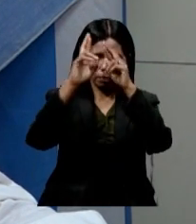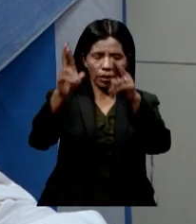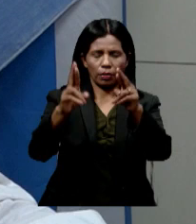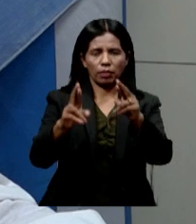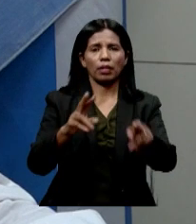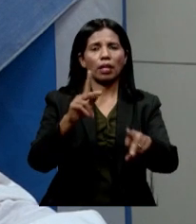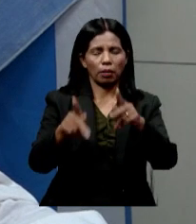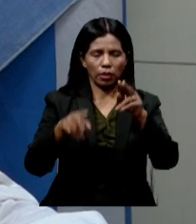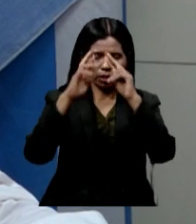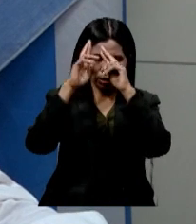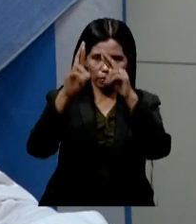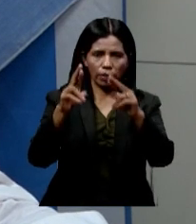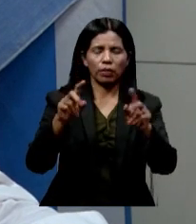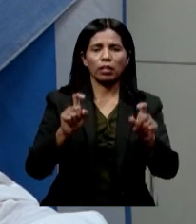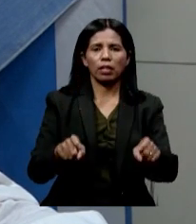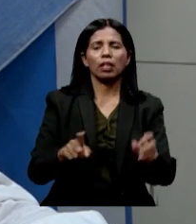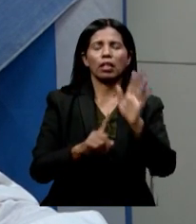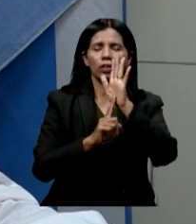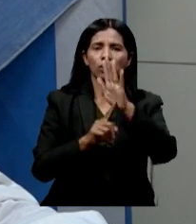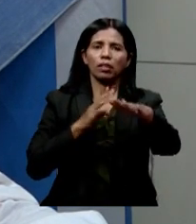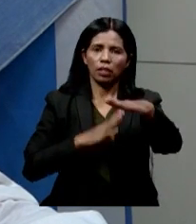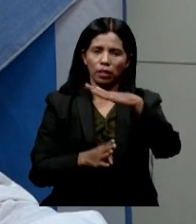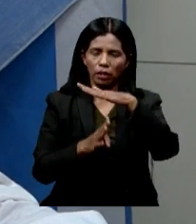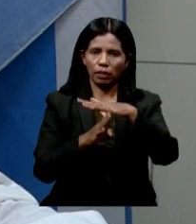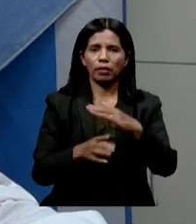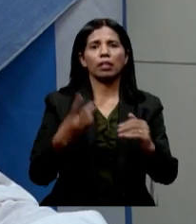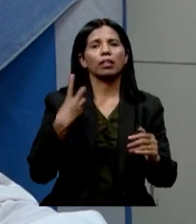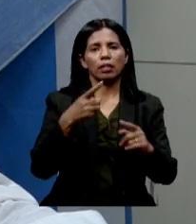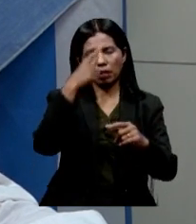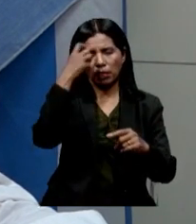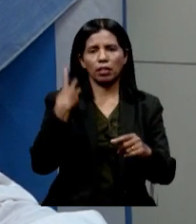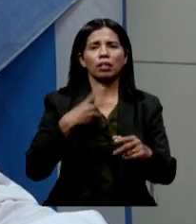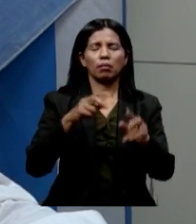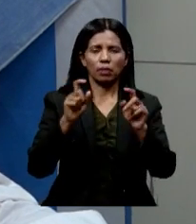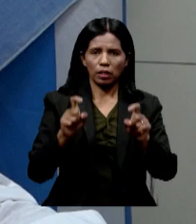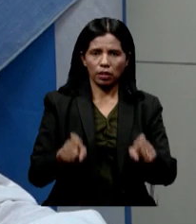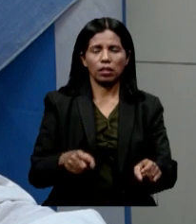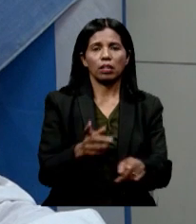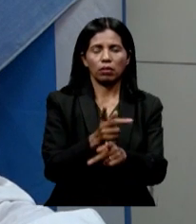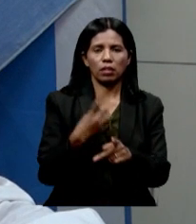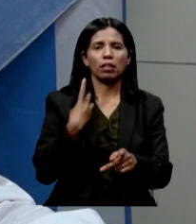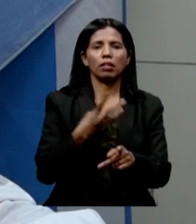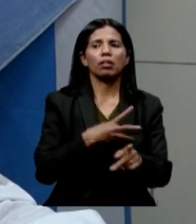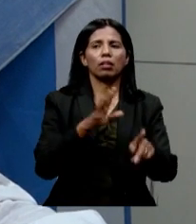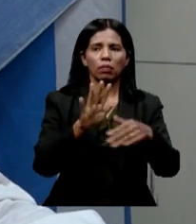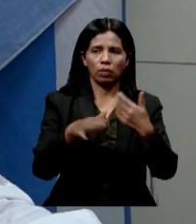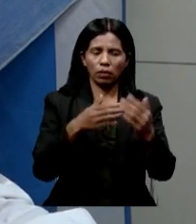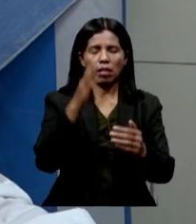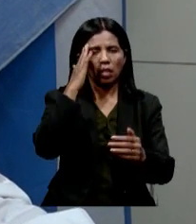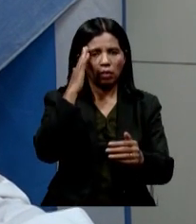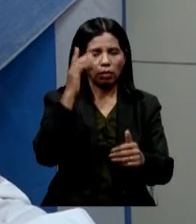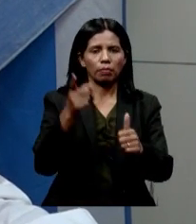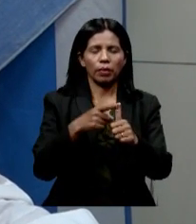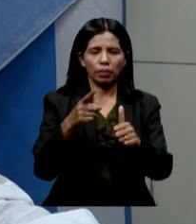ki iha moral ni a se ite tamba ne. Ita precisa cuidado, ita nem na sociedade, né? Uluk, hanoi nuluk,